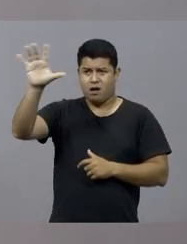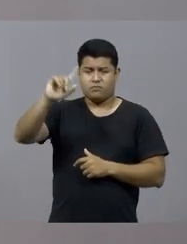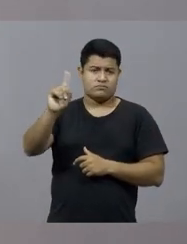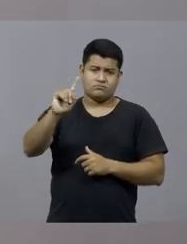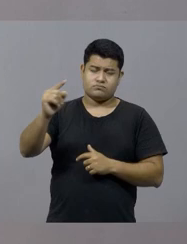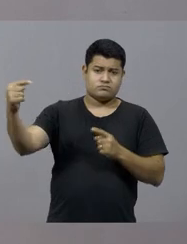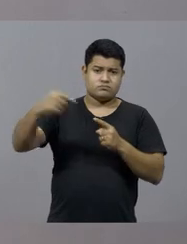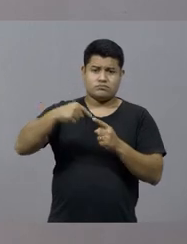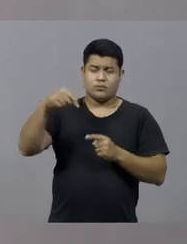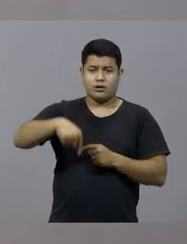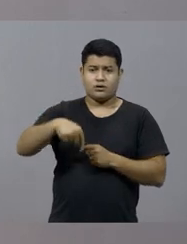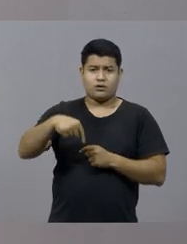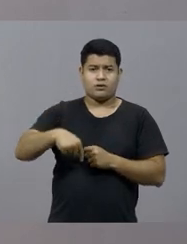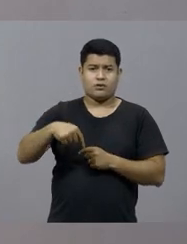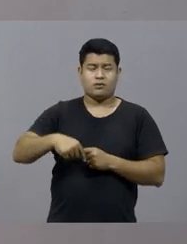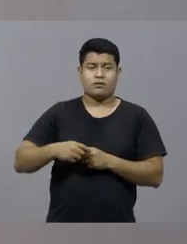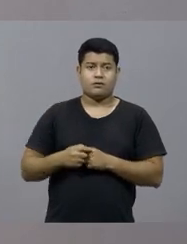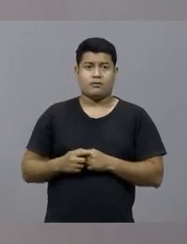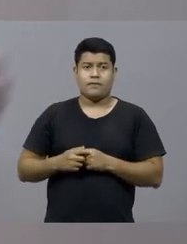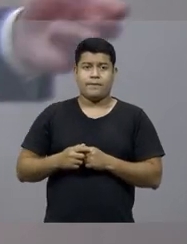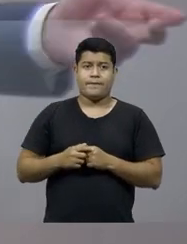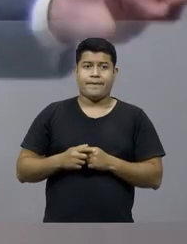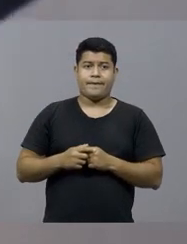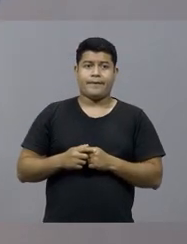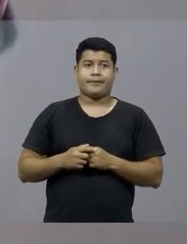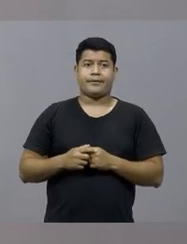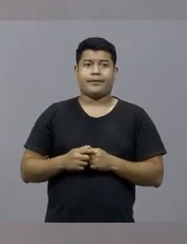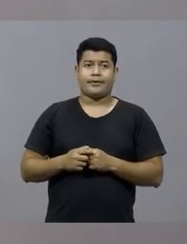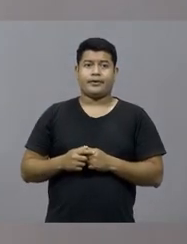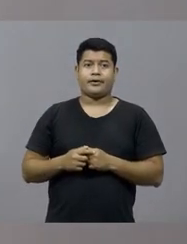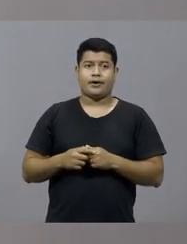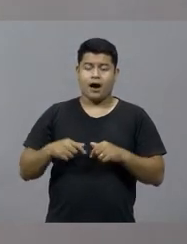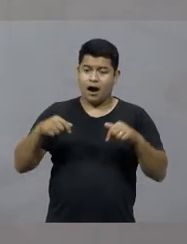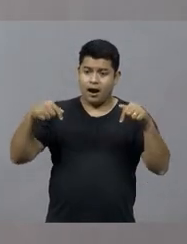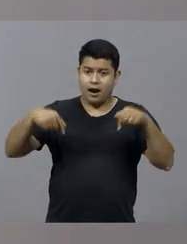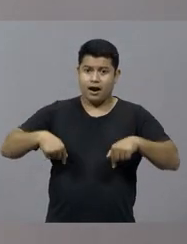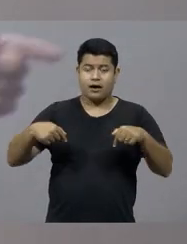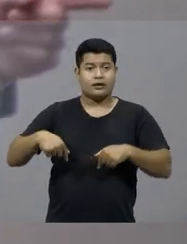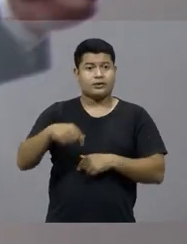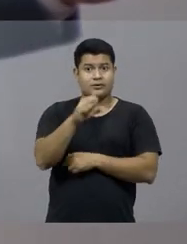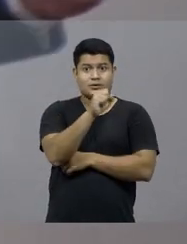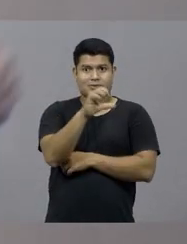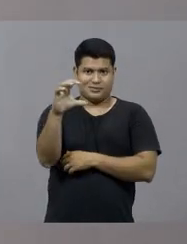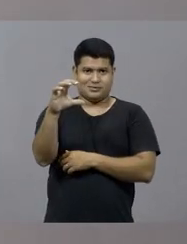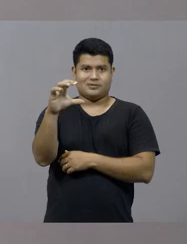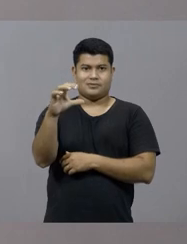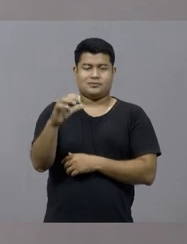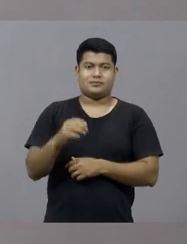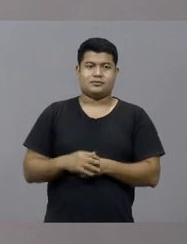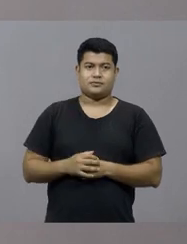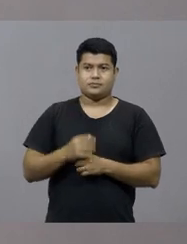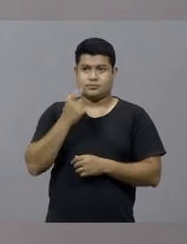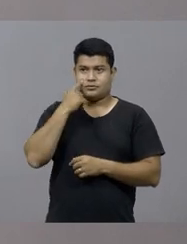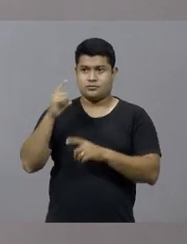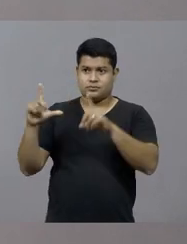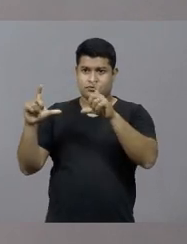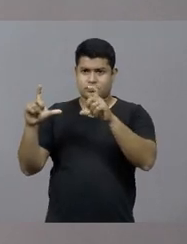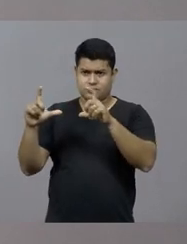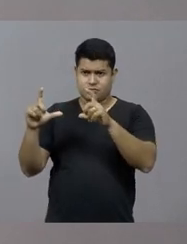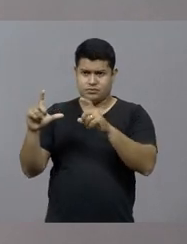verdade, o que eu vou mostrar para os senhores aconteceu aqui em Santa Catarina. Tem imagem do vídeo, por